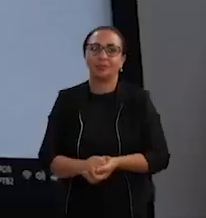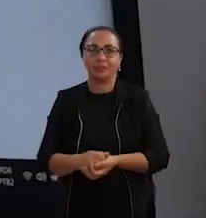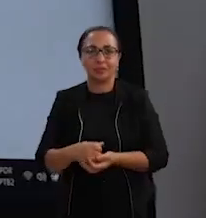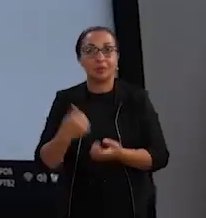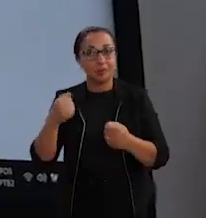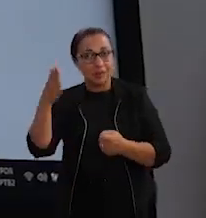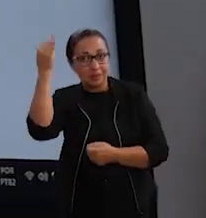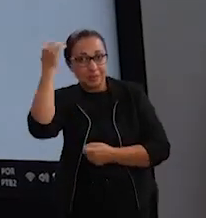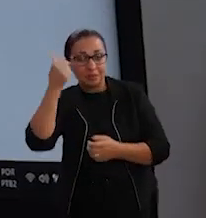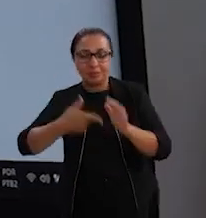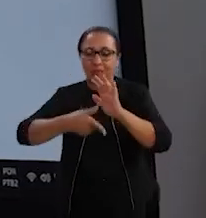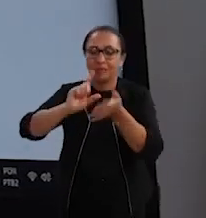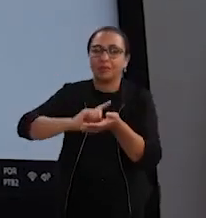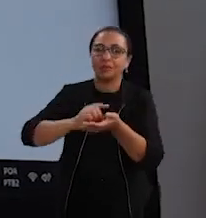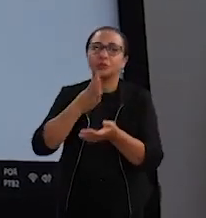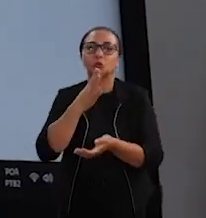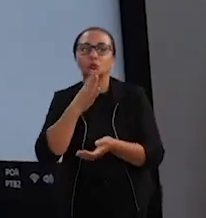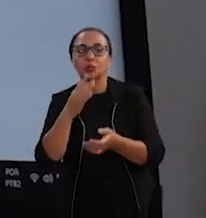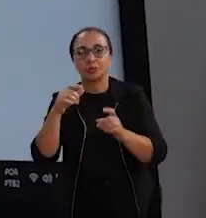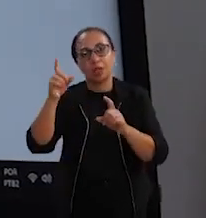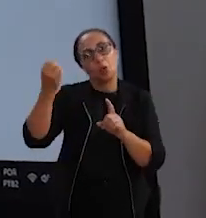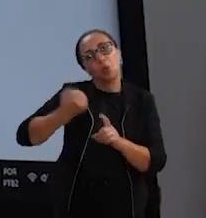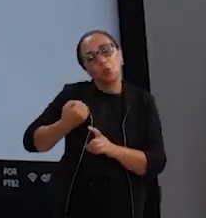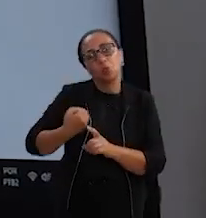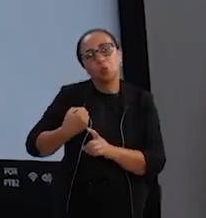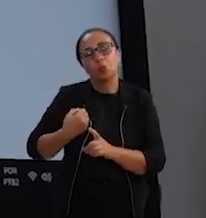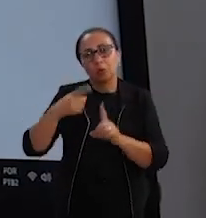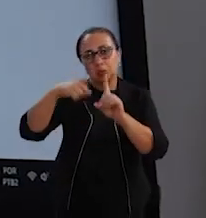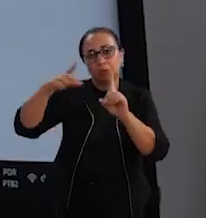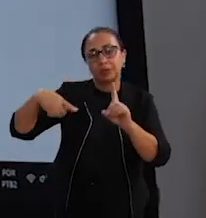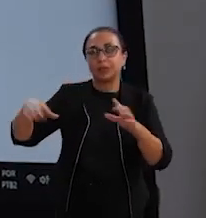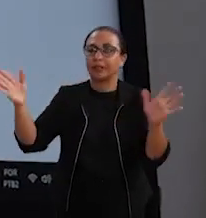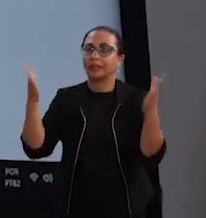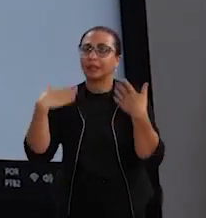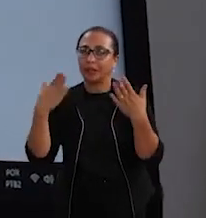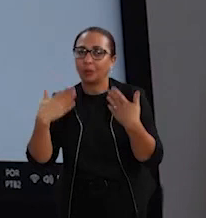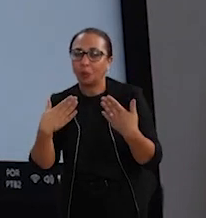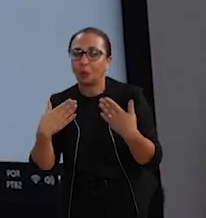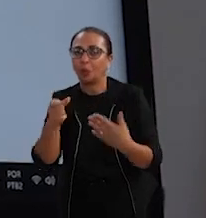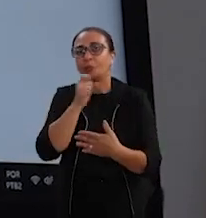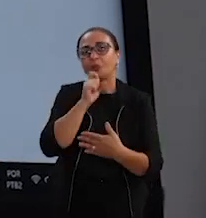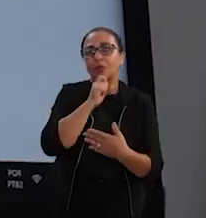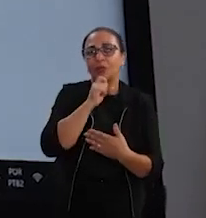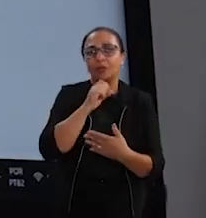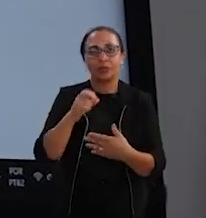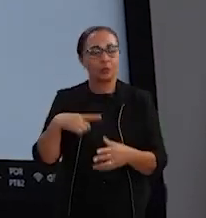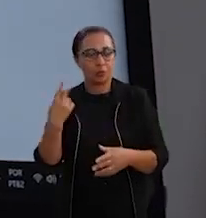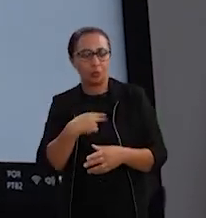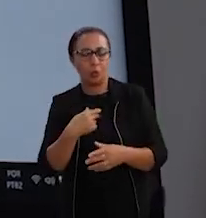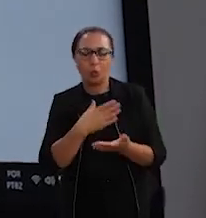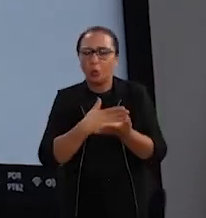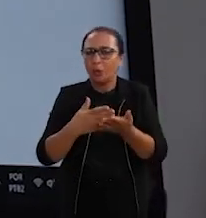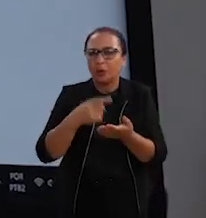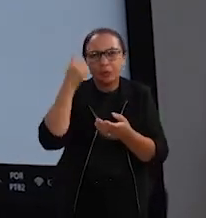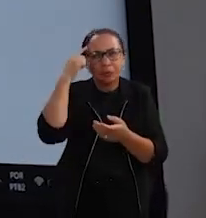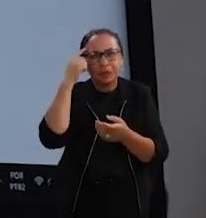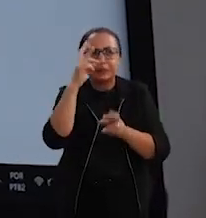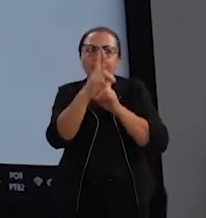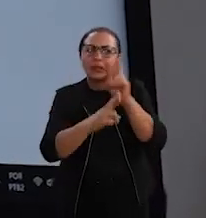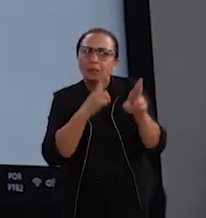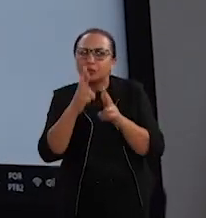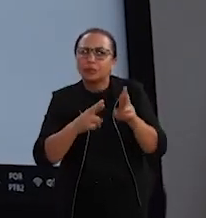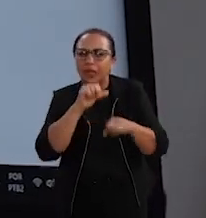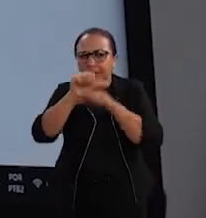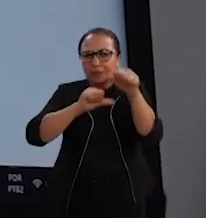produção. Sabendo a importância, né, de conhecer esses dados climáticos, o que a gente fez? A gente resolveu desenvolver